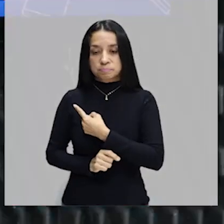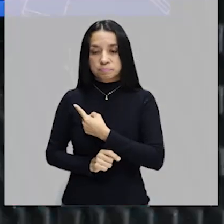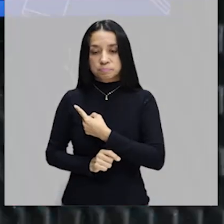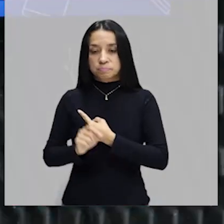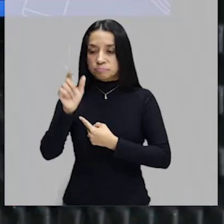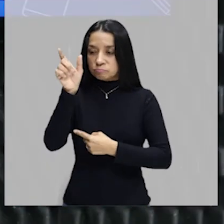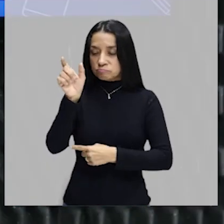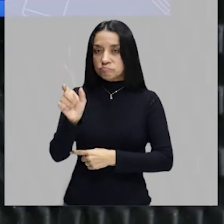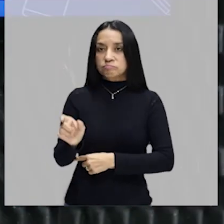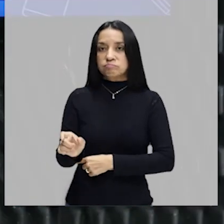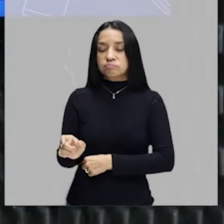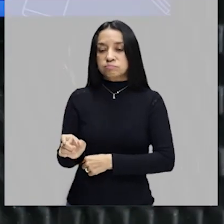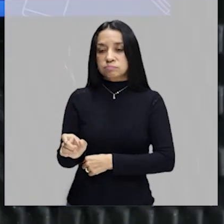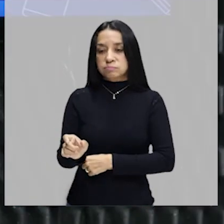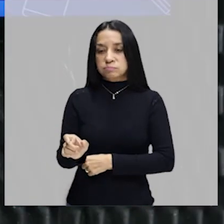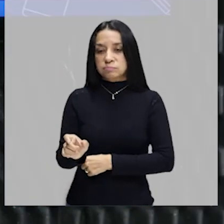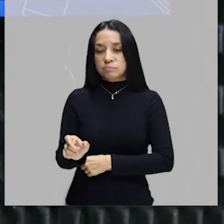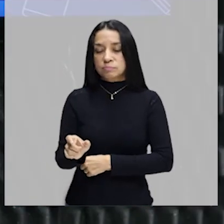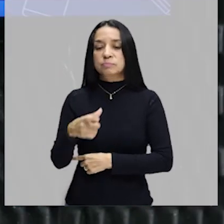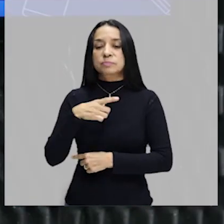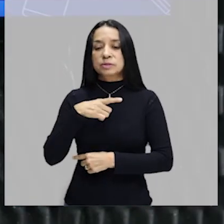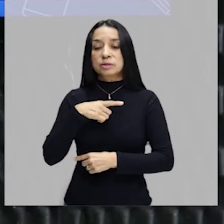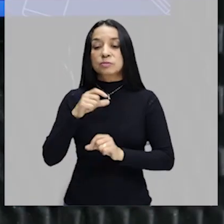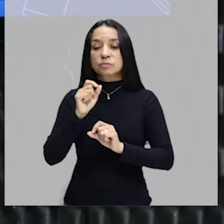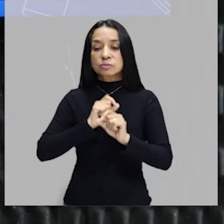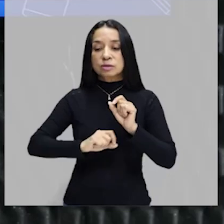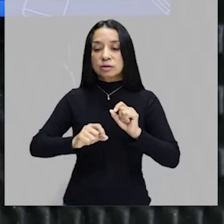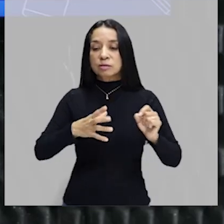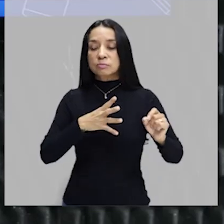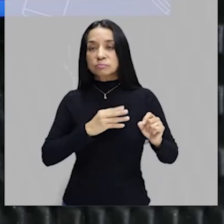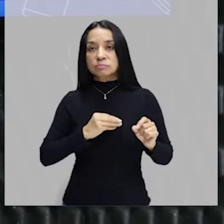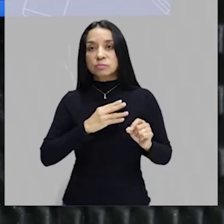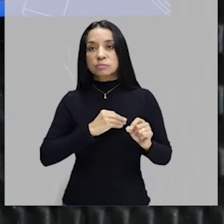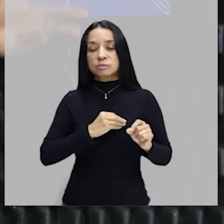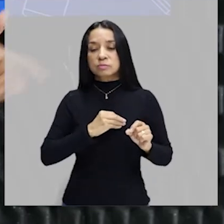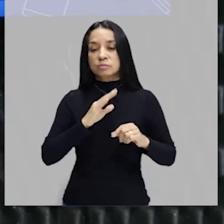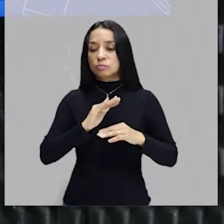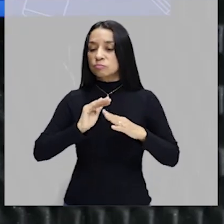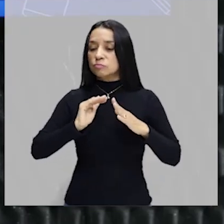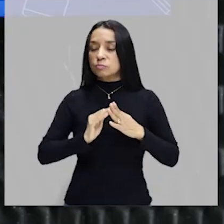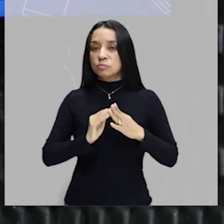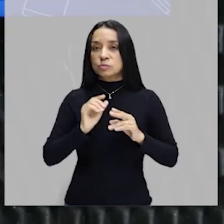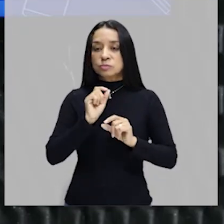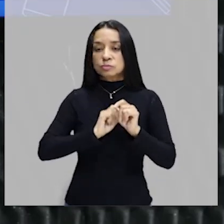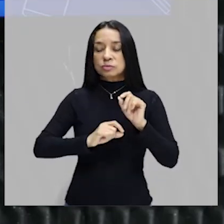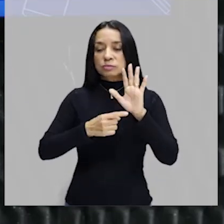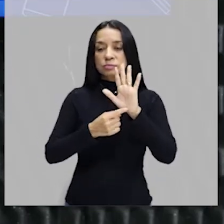ok? E aí os vertebrados eu tenho os mamíferos. Então todos aqueles que